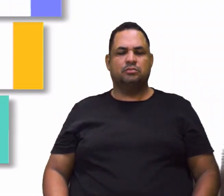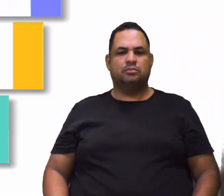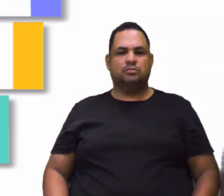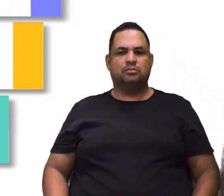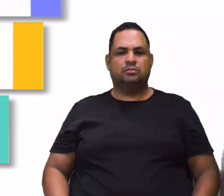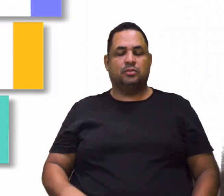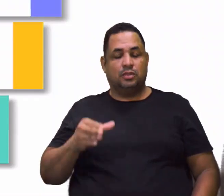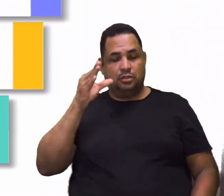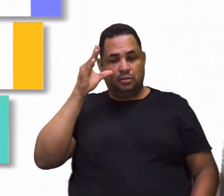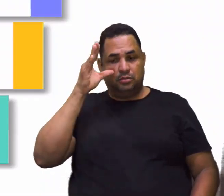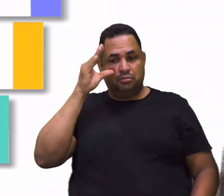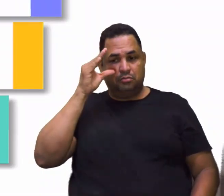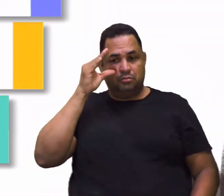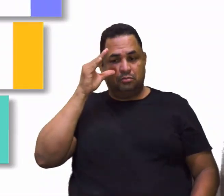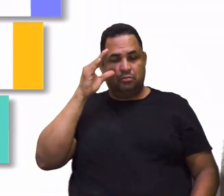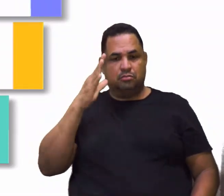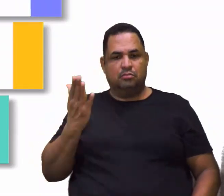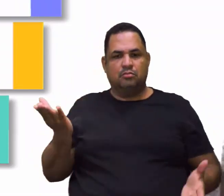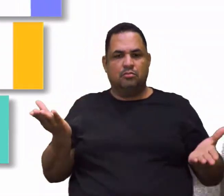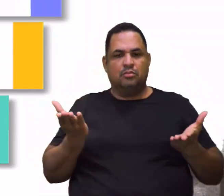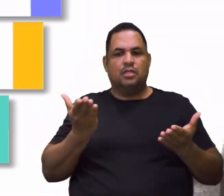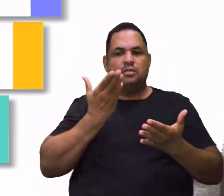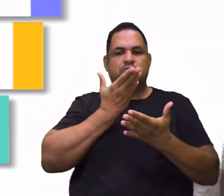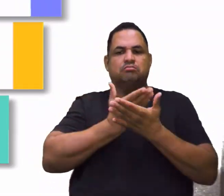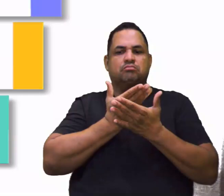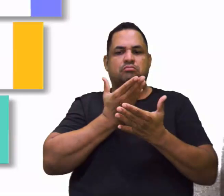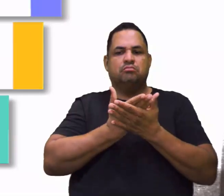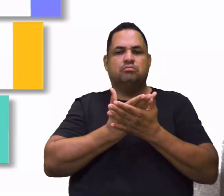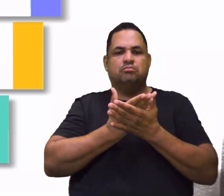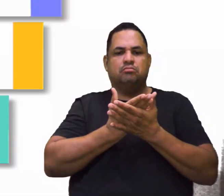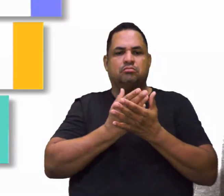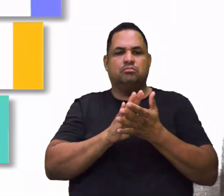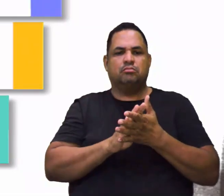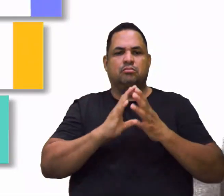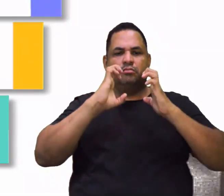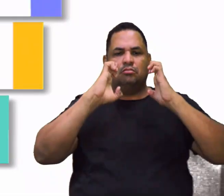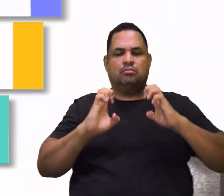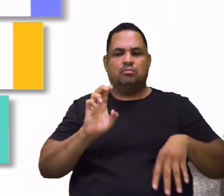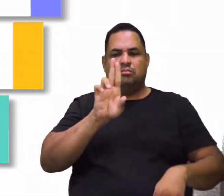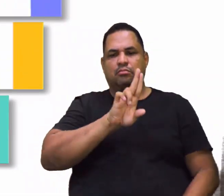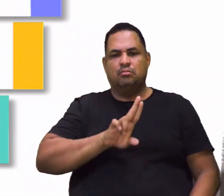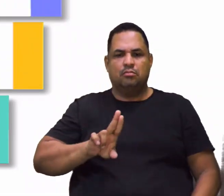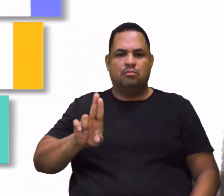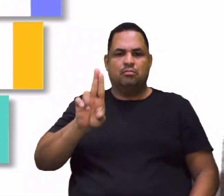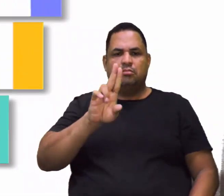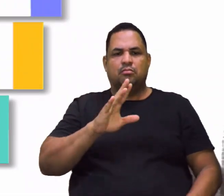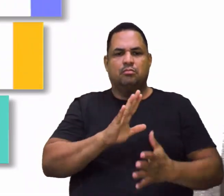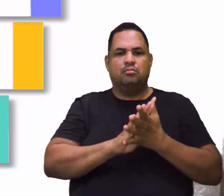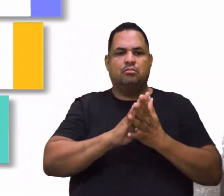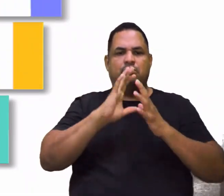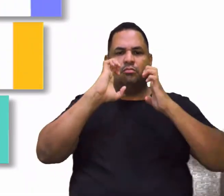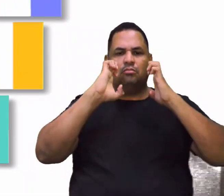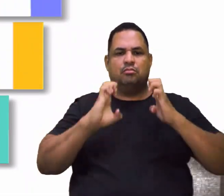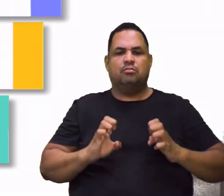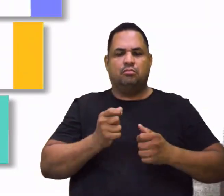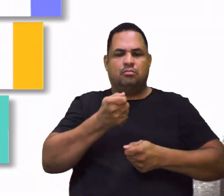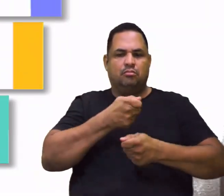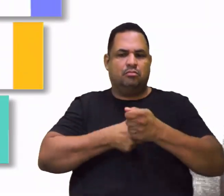Muito interessante. E nessa aula, nós vamos ver sobre ética aplicada, ética dos